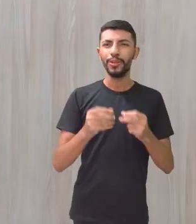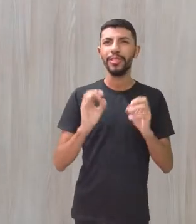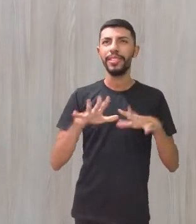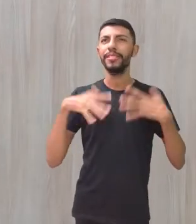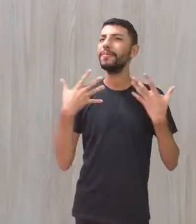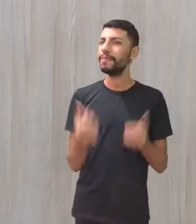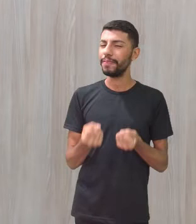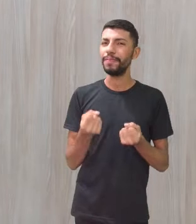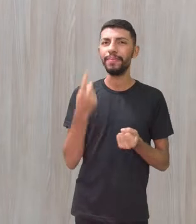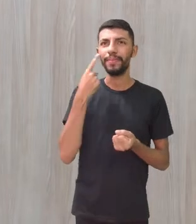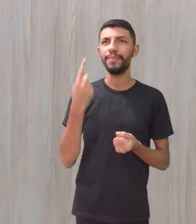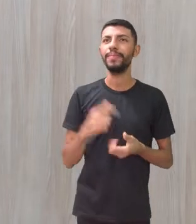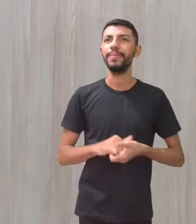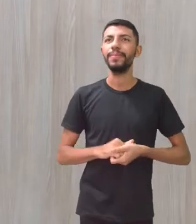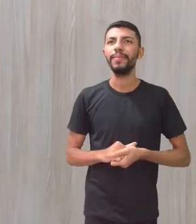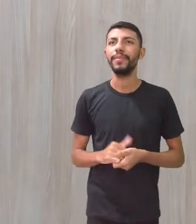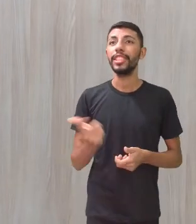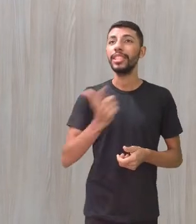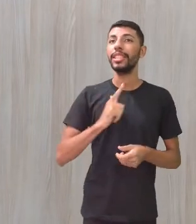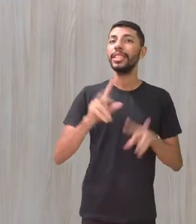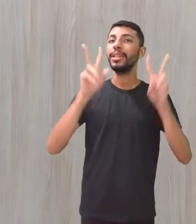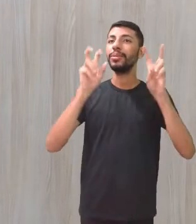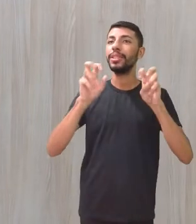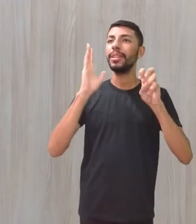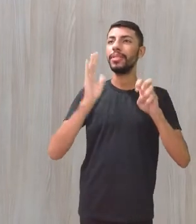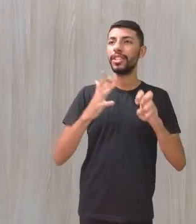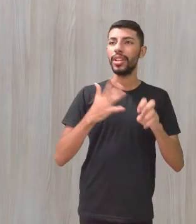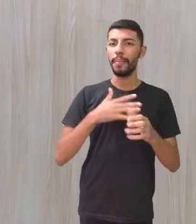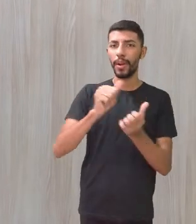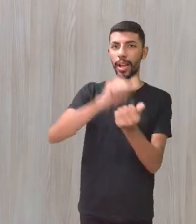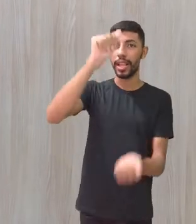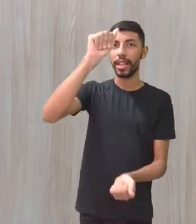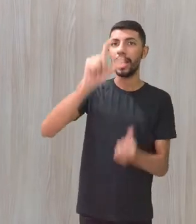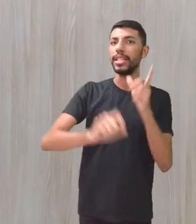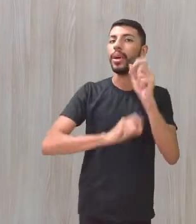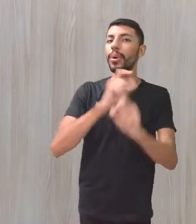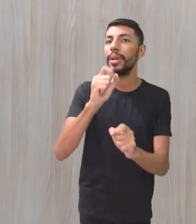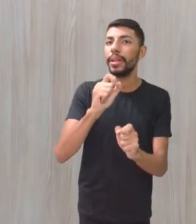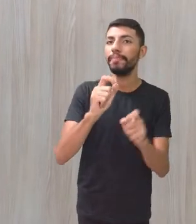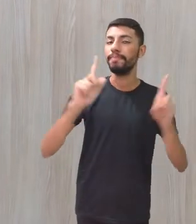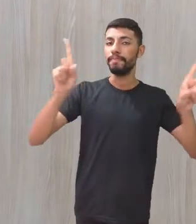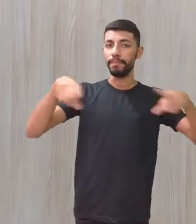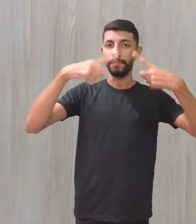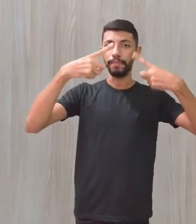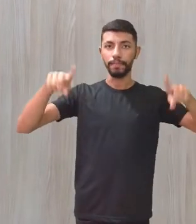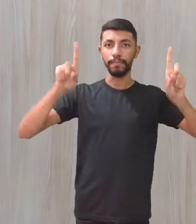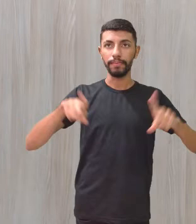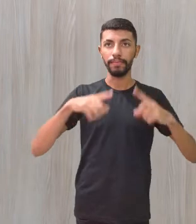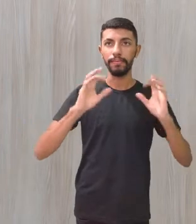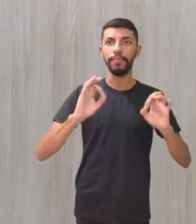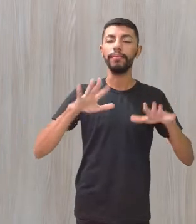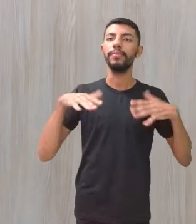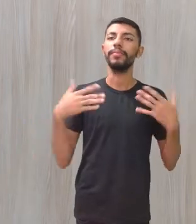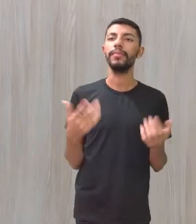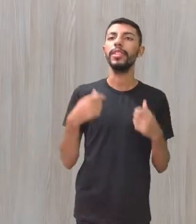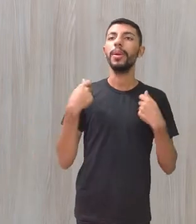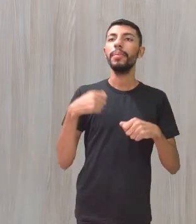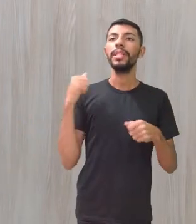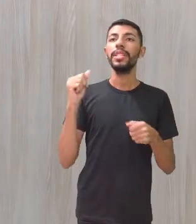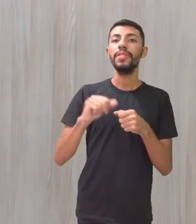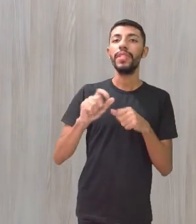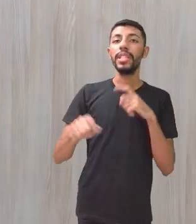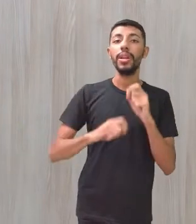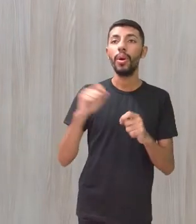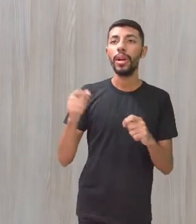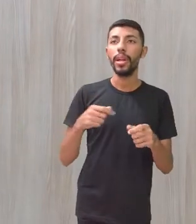lá. Ó, eu já tenho um tema para o meu cartaz, que é a música. Então a primeira coisa que eu preciso fazer é procurar imagens que